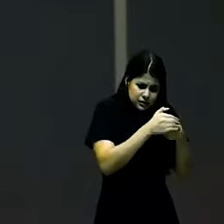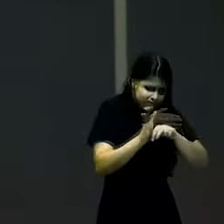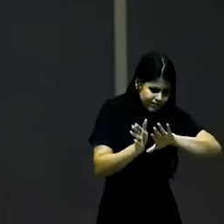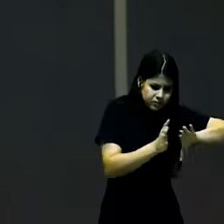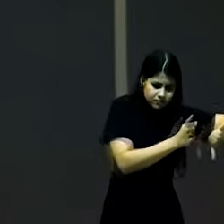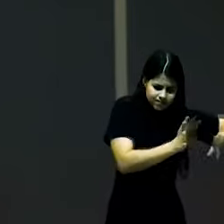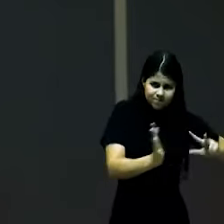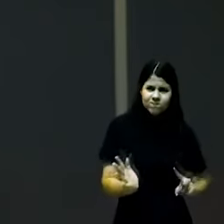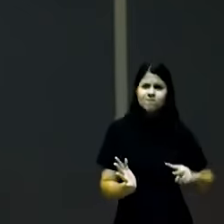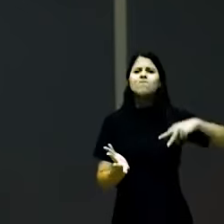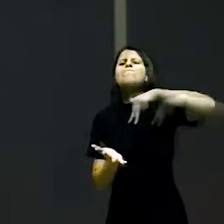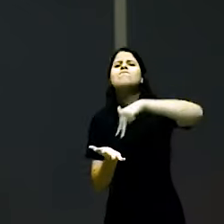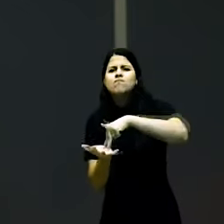passo.